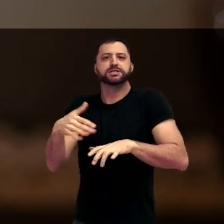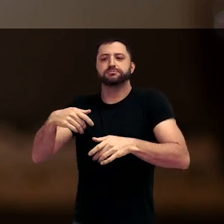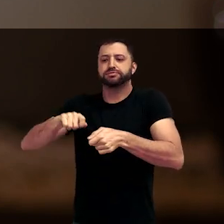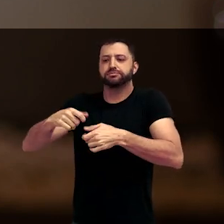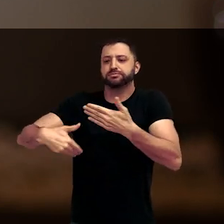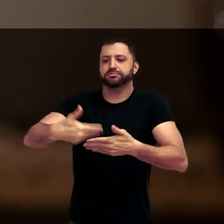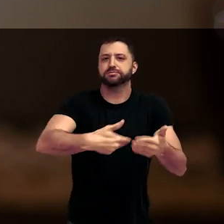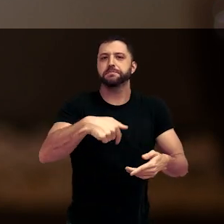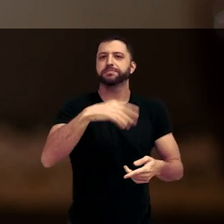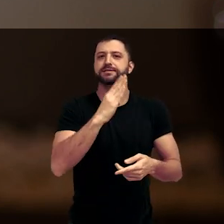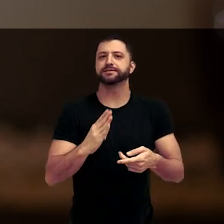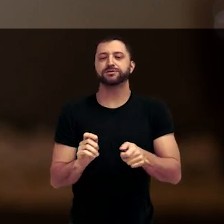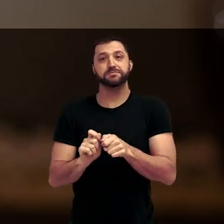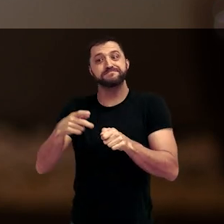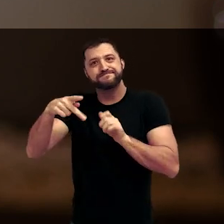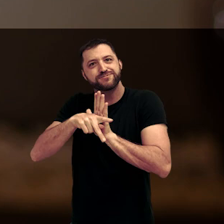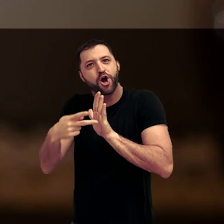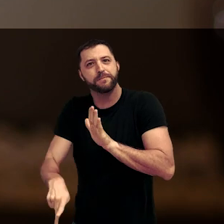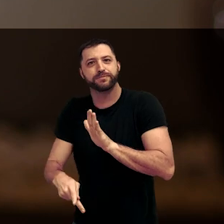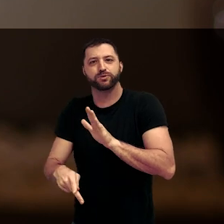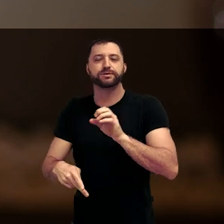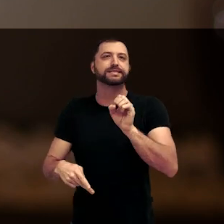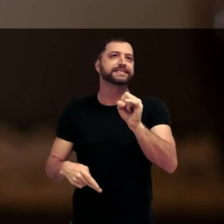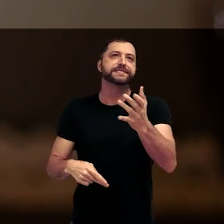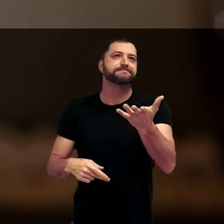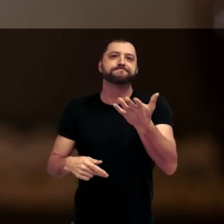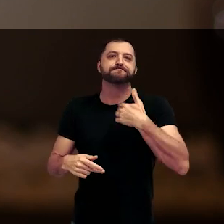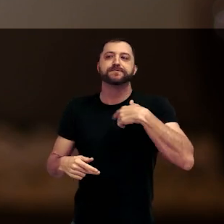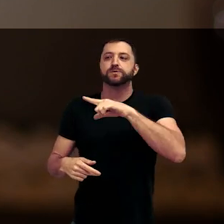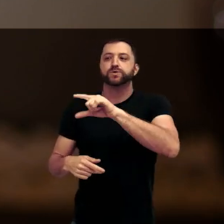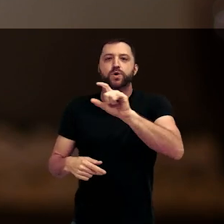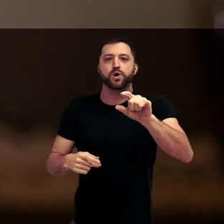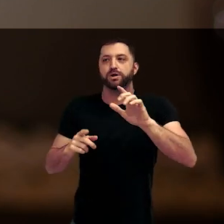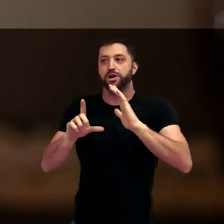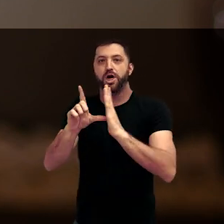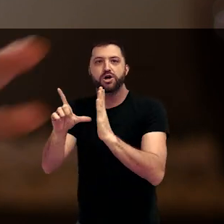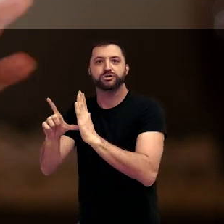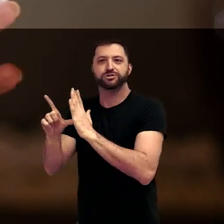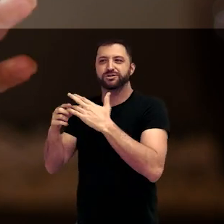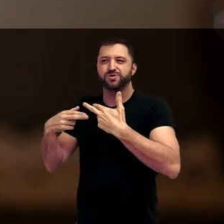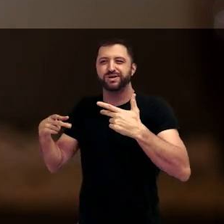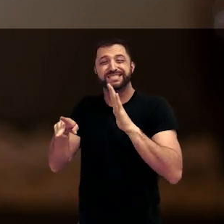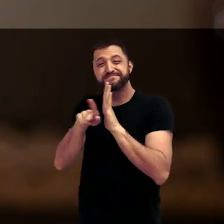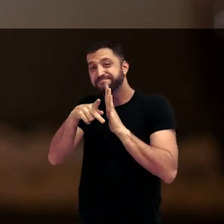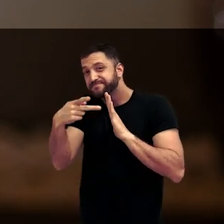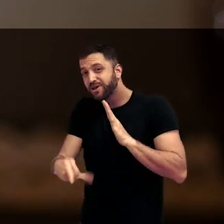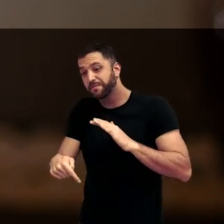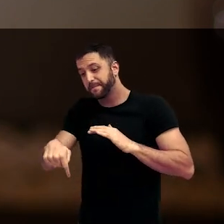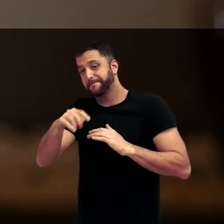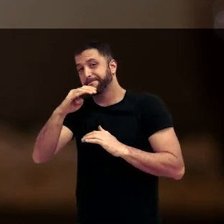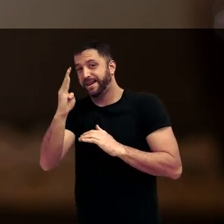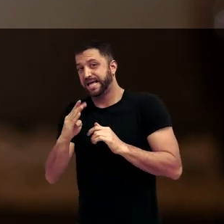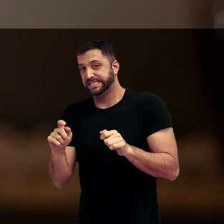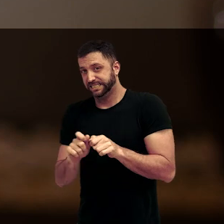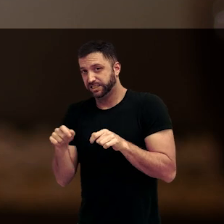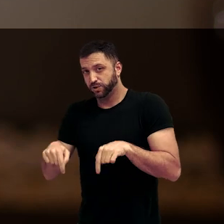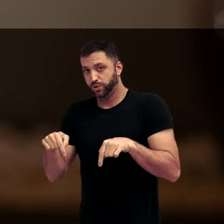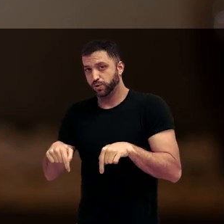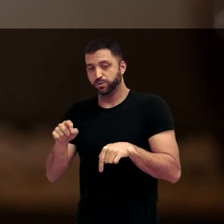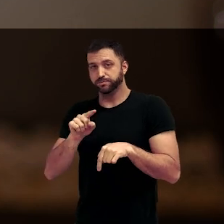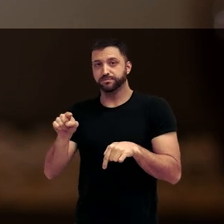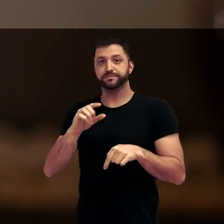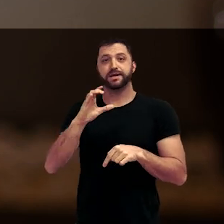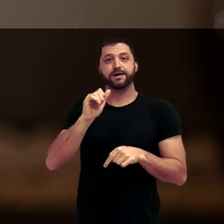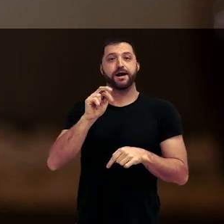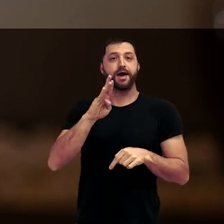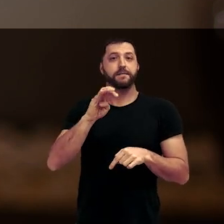totalmente autossuficiente. E quando eu pego peças que foram feitas mais próximas da onde eu moro, eu